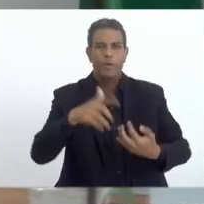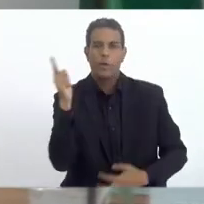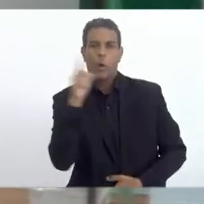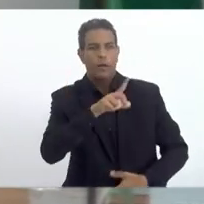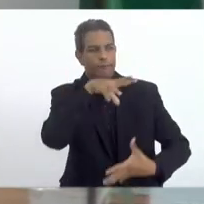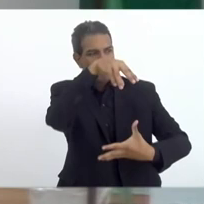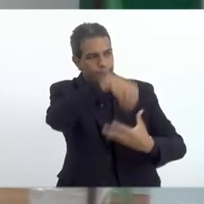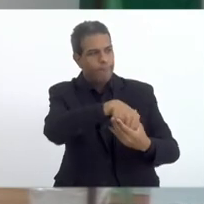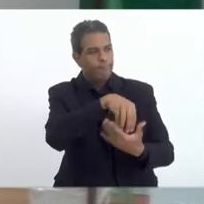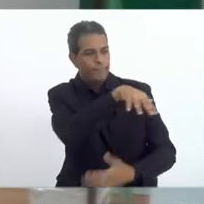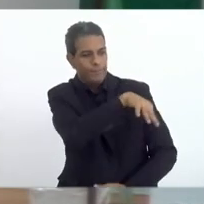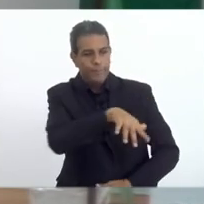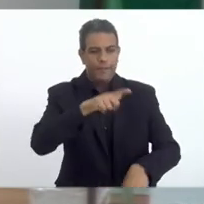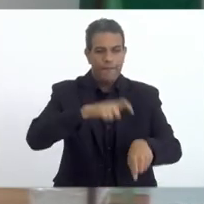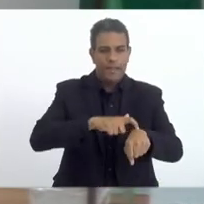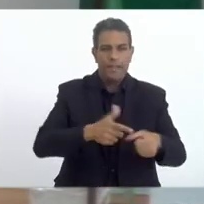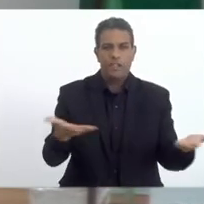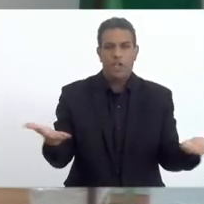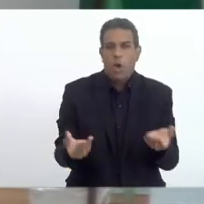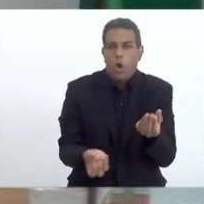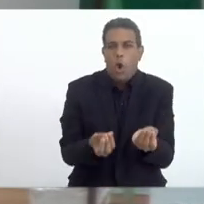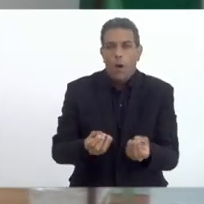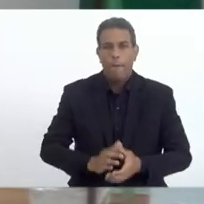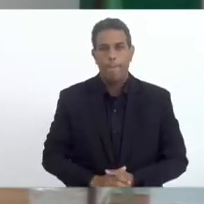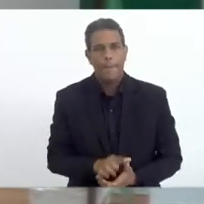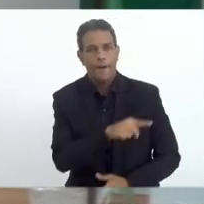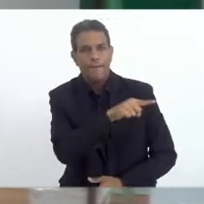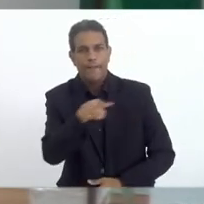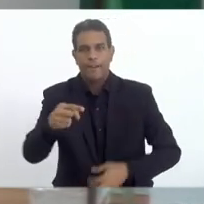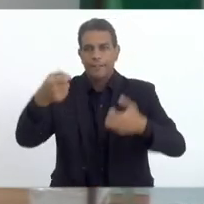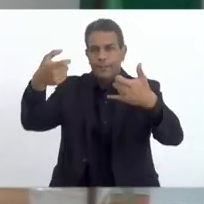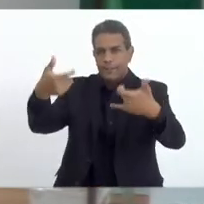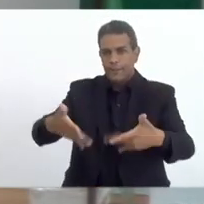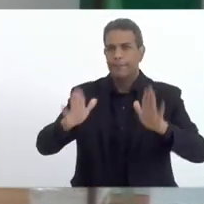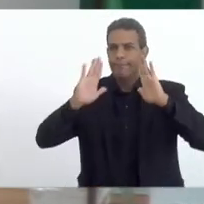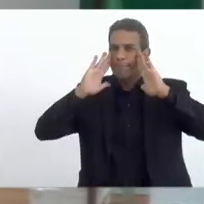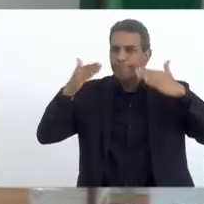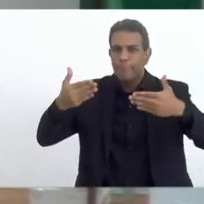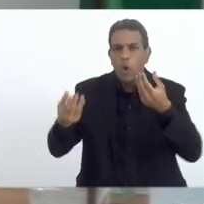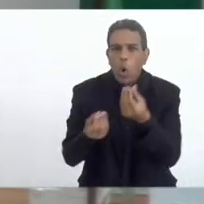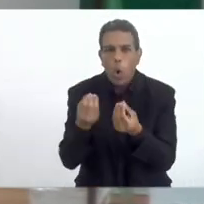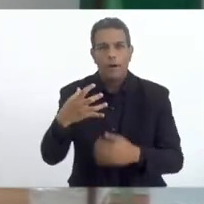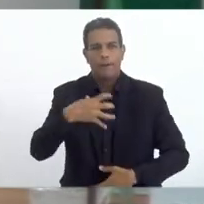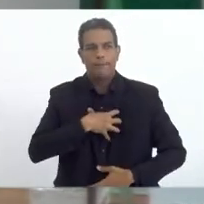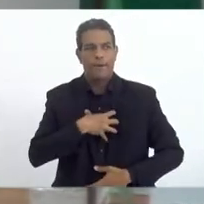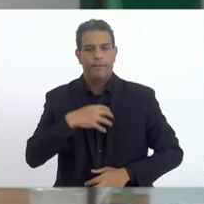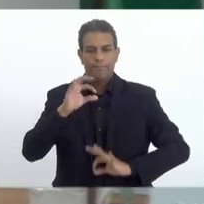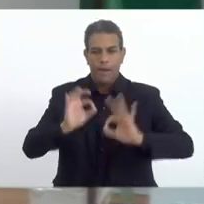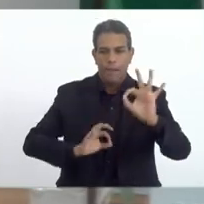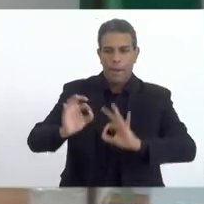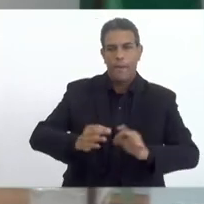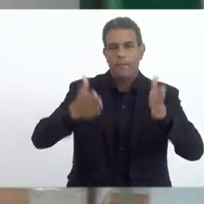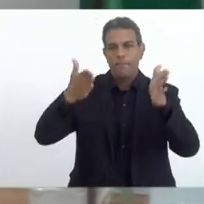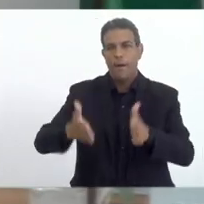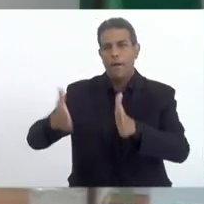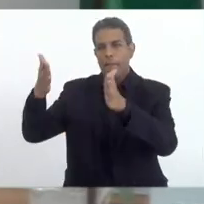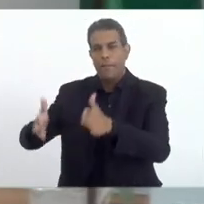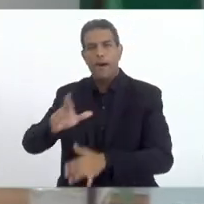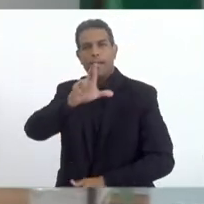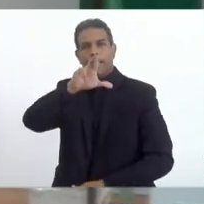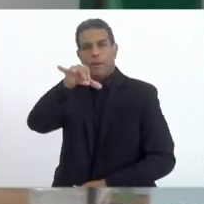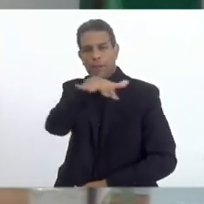projeto original. Estou falando agora especificamente para a Geste Rio, porque